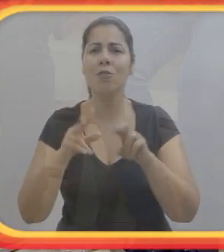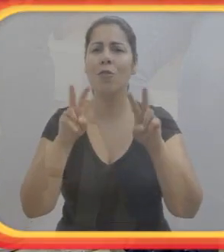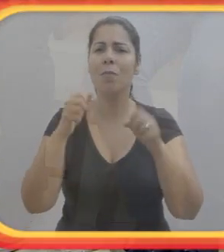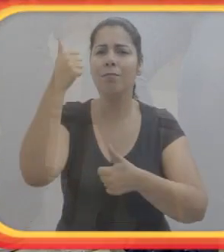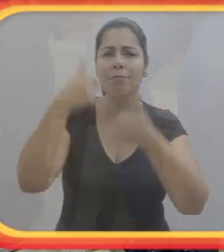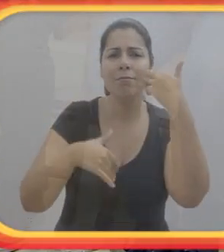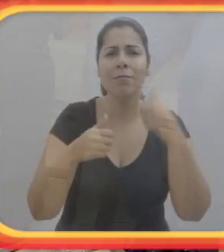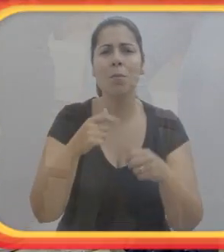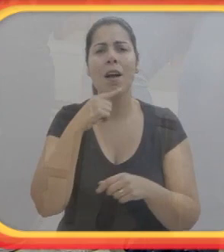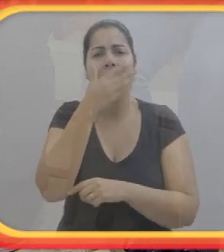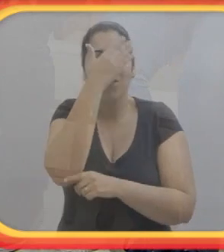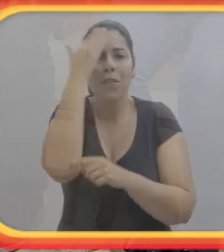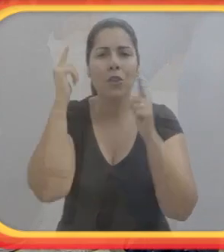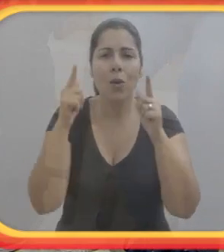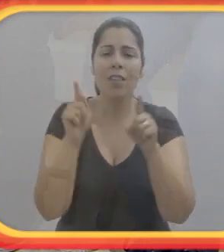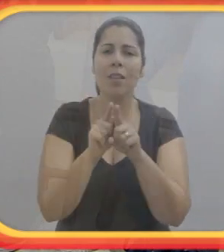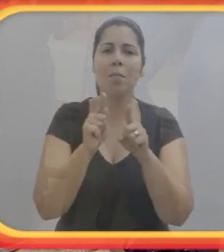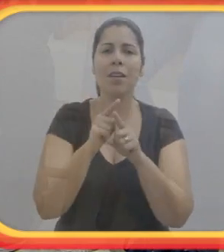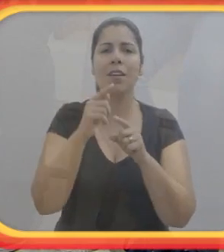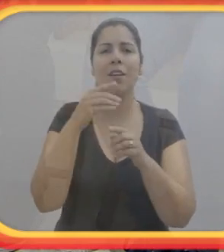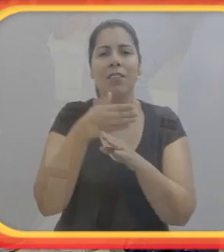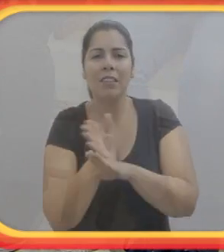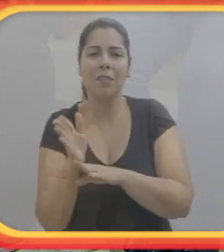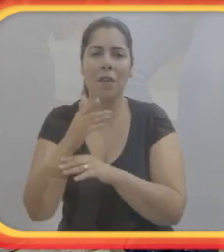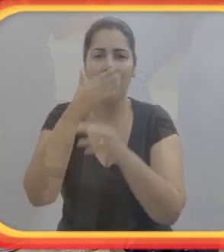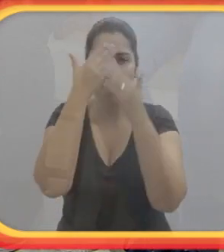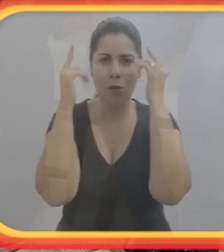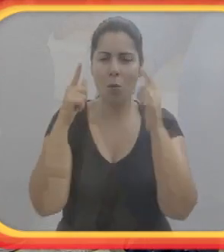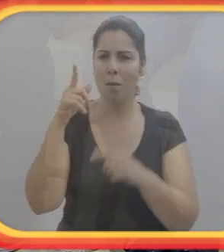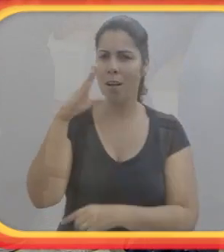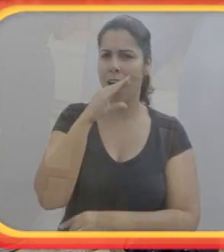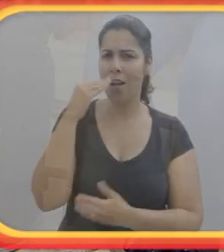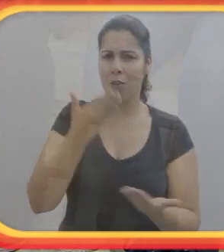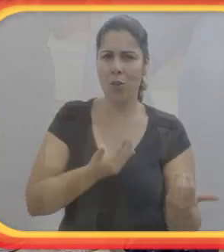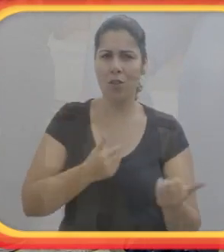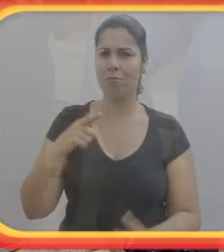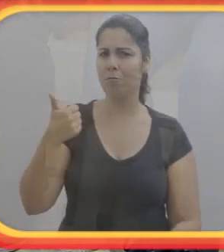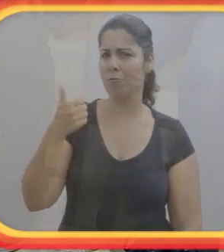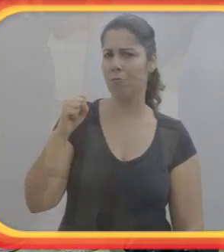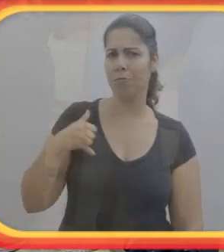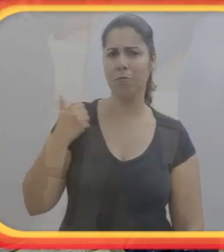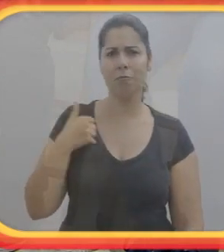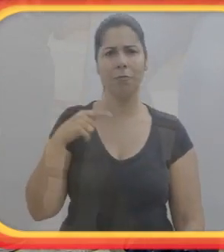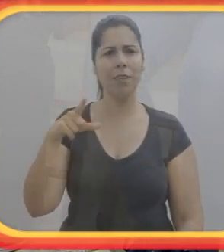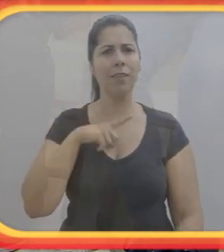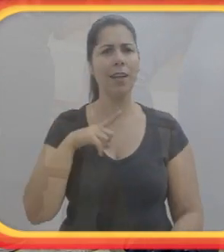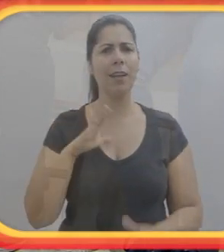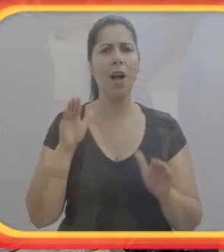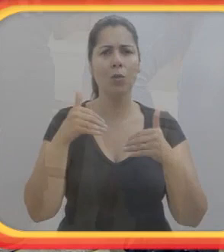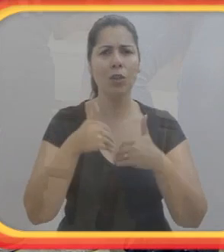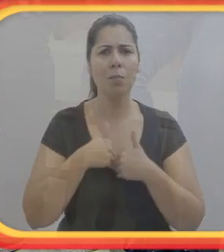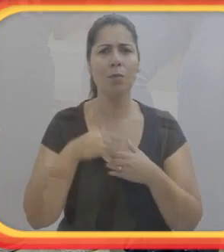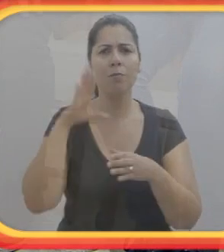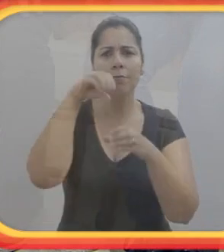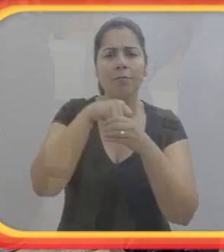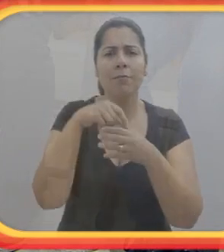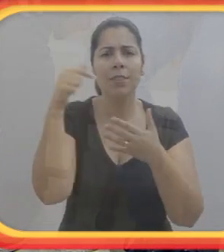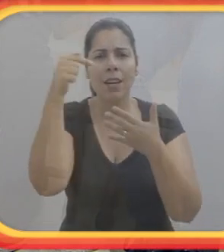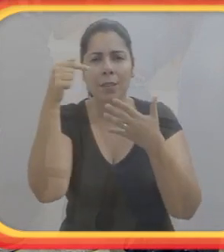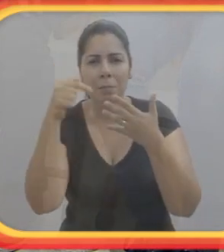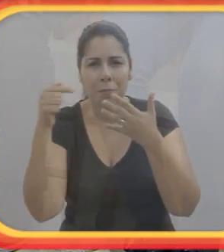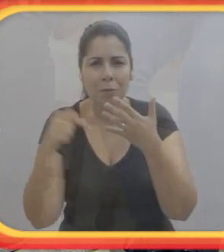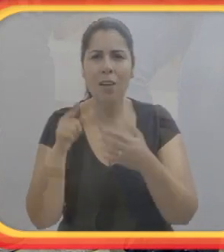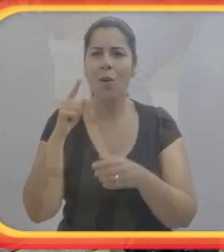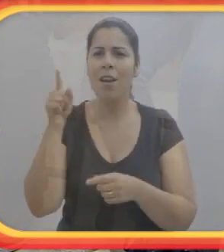ele tinha autismo, nós apresentamos para ele uma série chamada Atypical, que é uma série que narra as